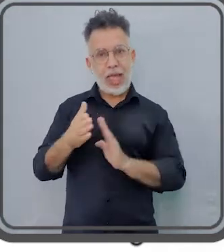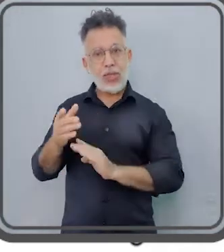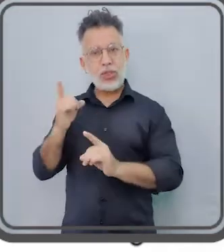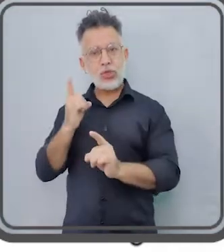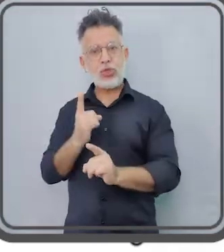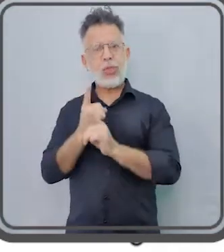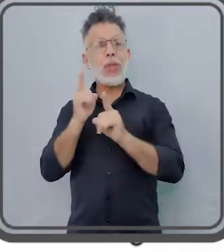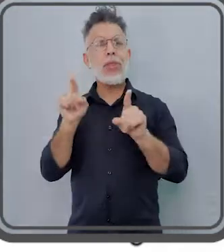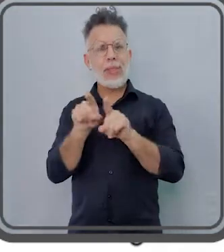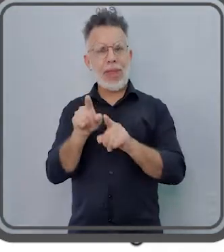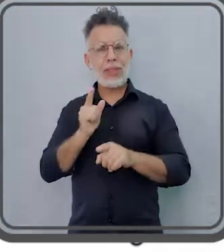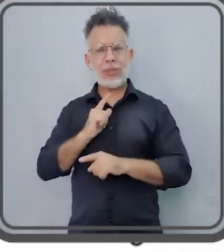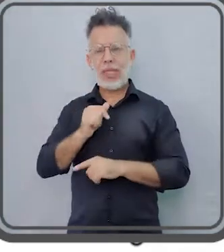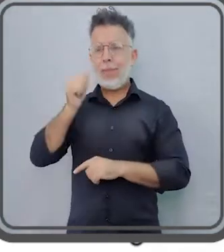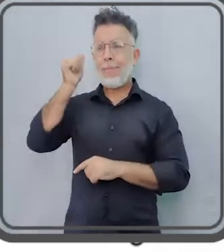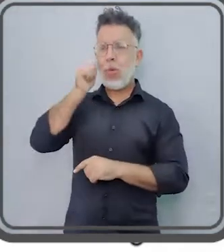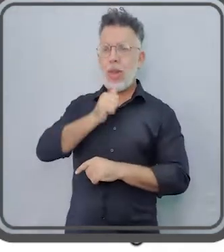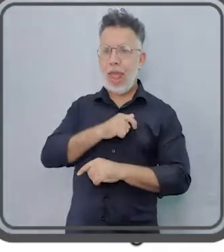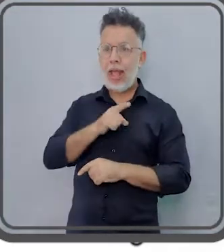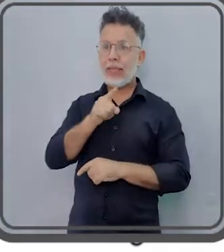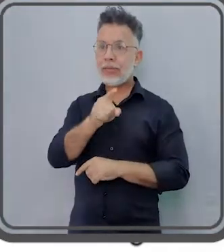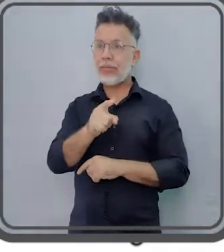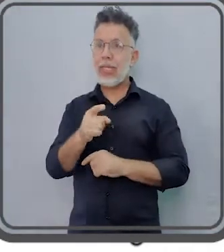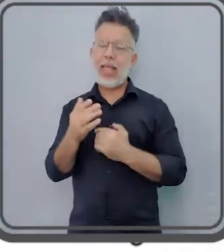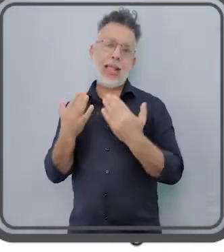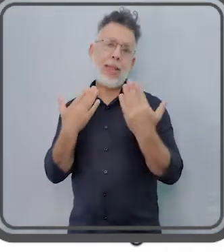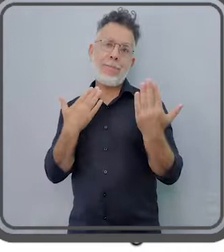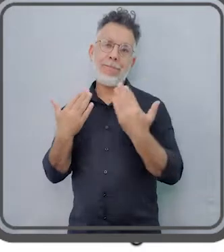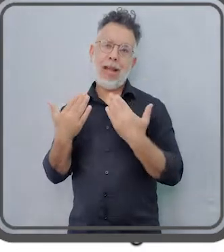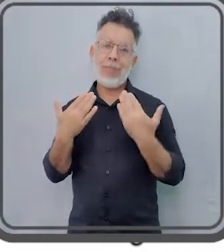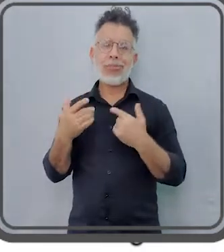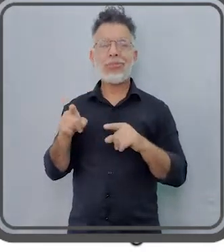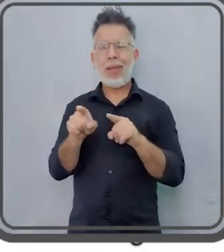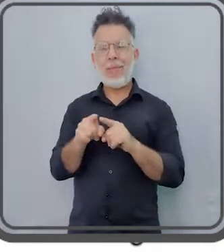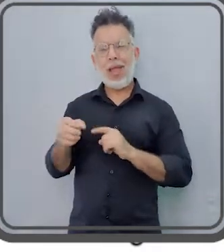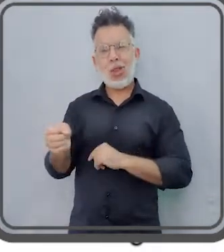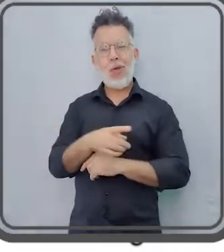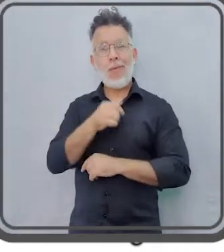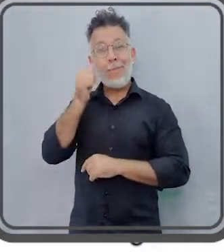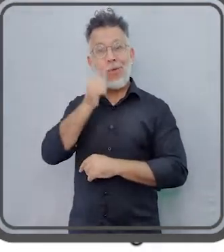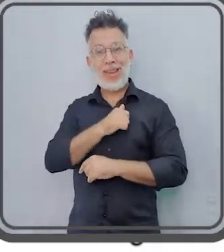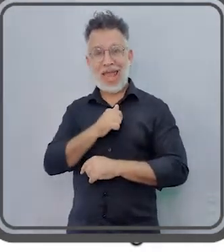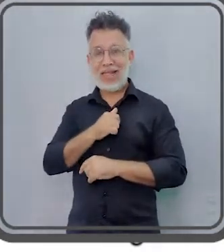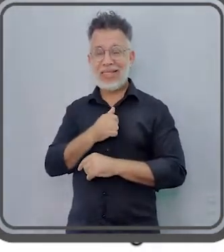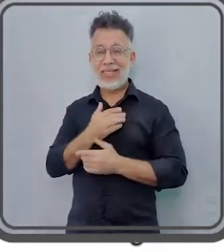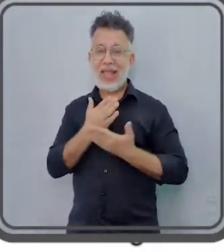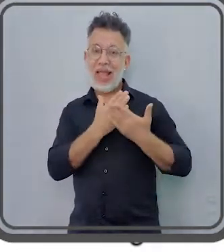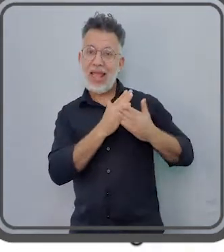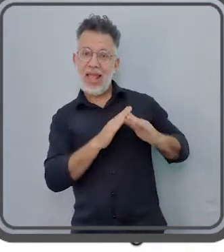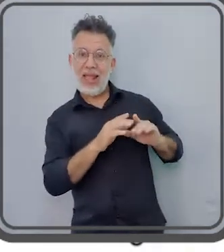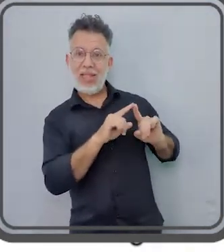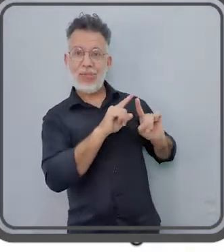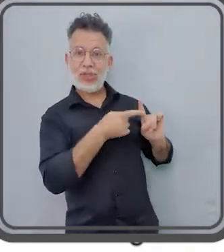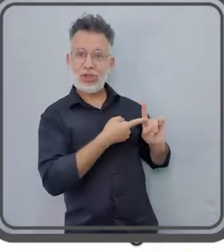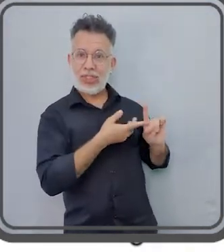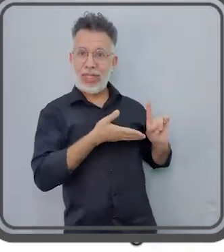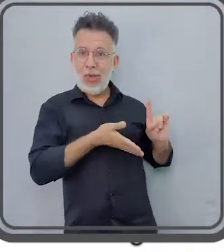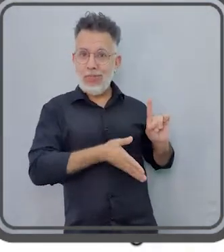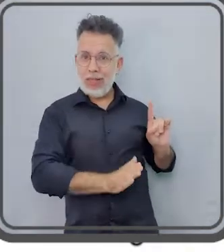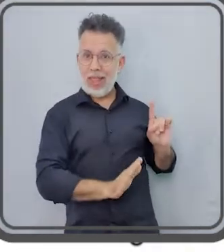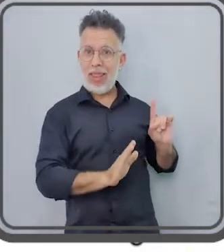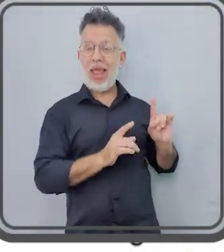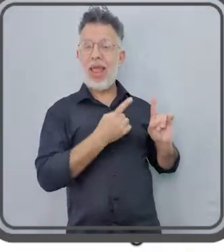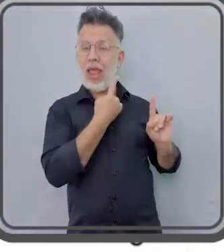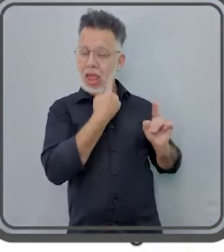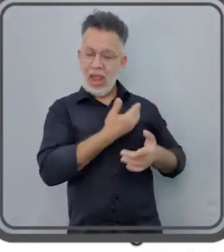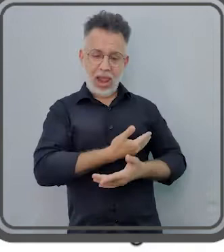descobriu também que tem mulheres, e esse papo também é muito novo, né? As mulheres que saem de uma gestação, e beija, saiu da